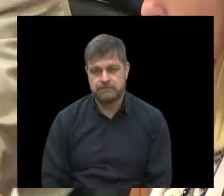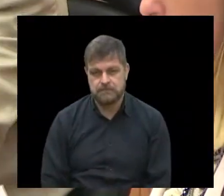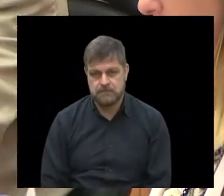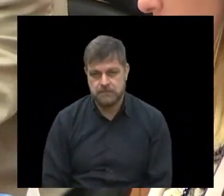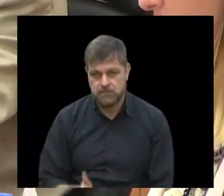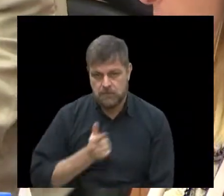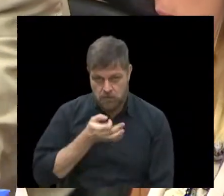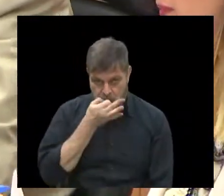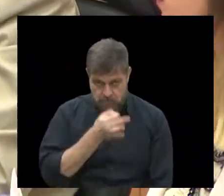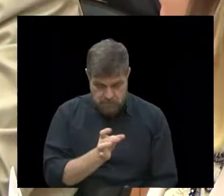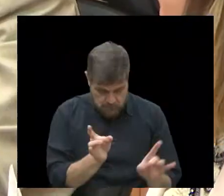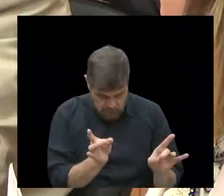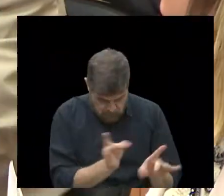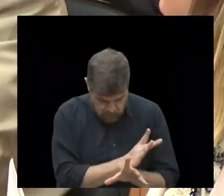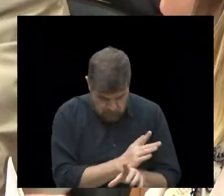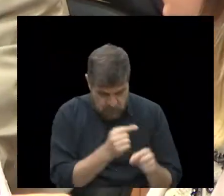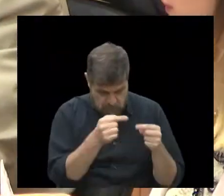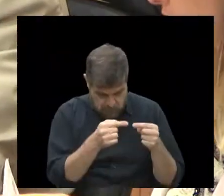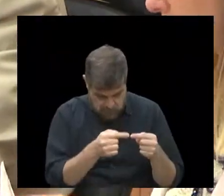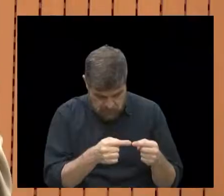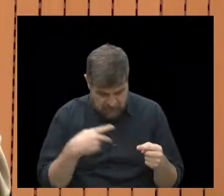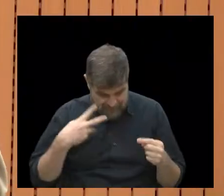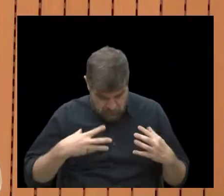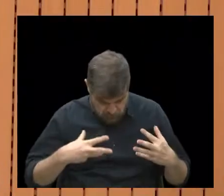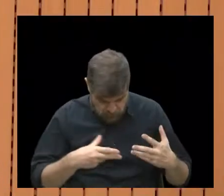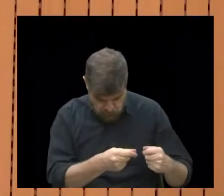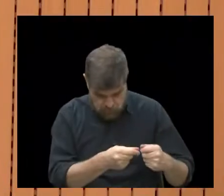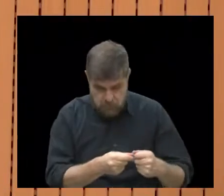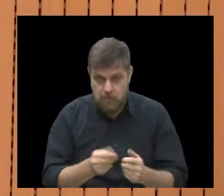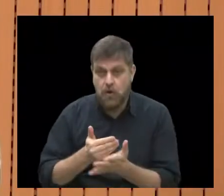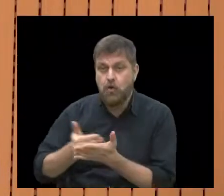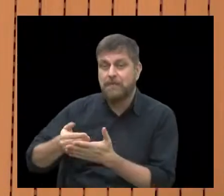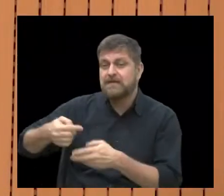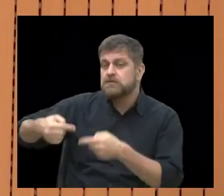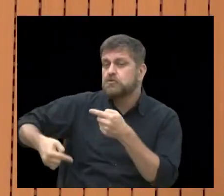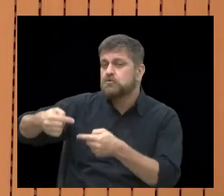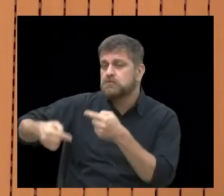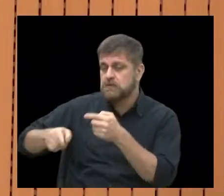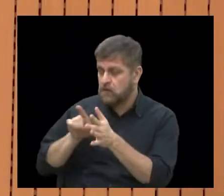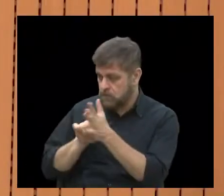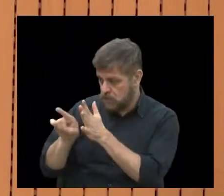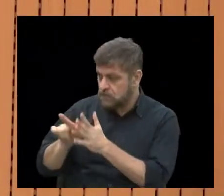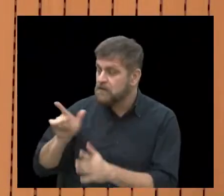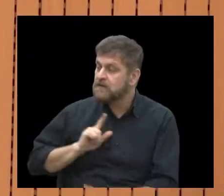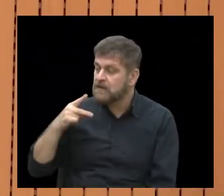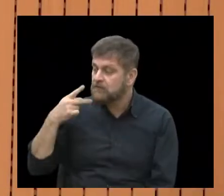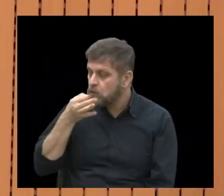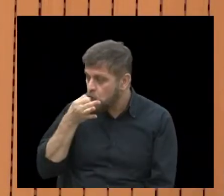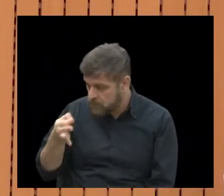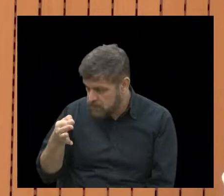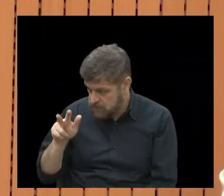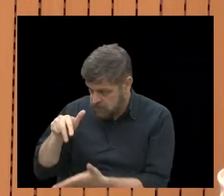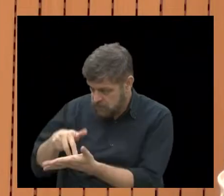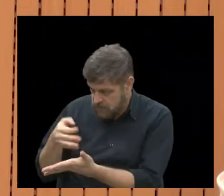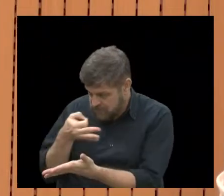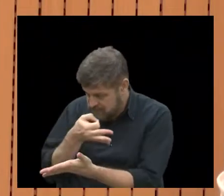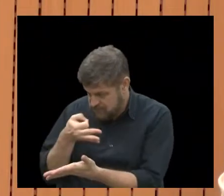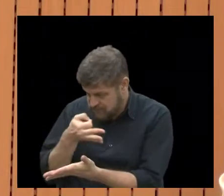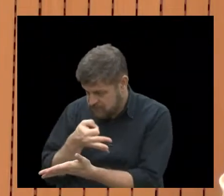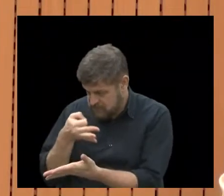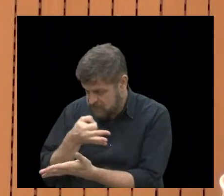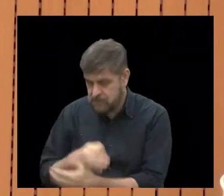Com parecer favorável por unanimidade, a matéria entra em discussão. Pergunto se há algum vereador inscrito a discutir, senhor